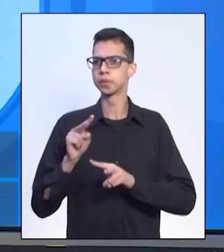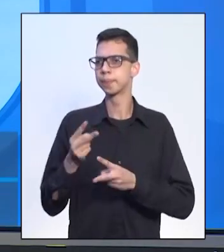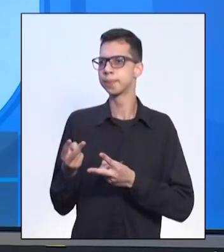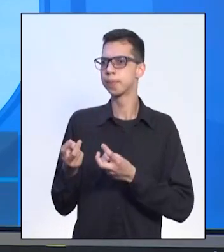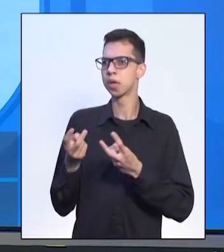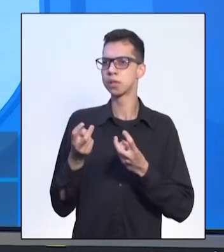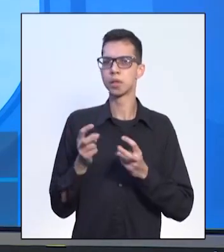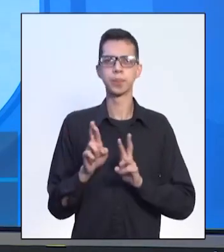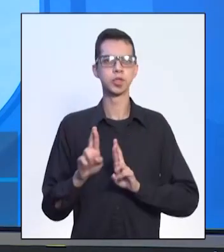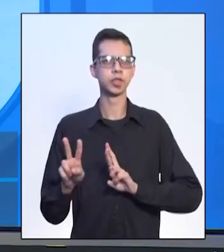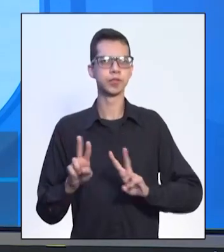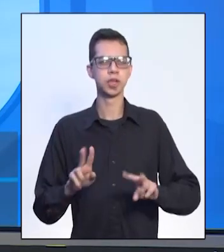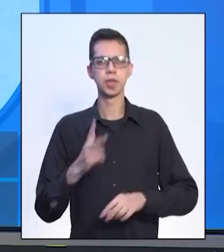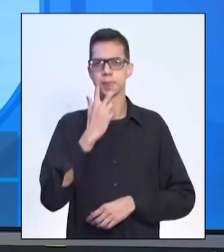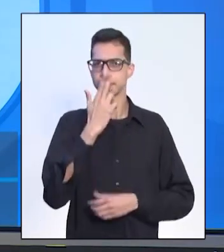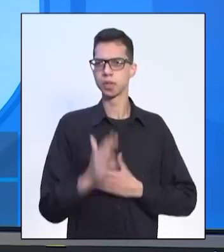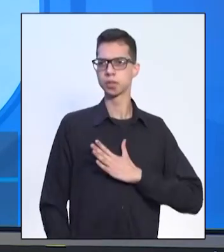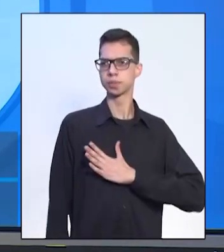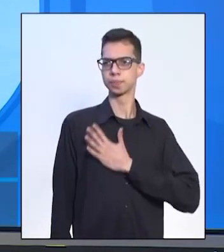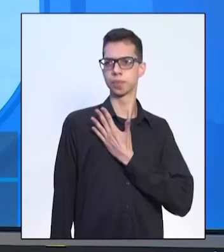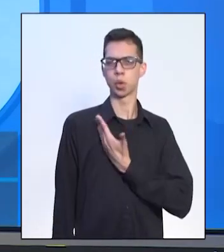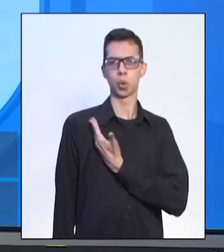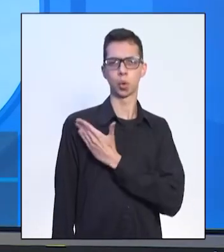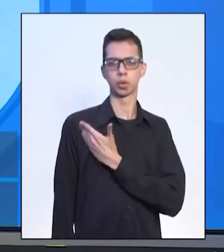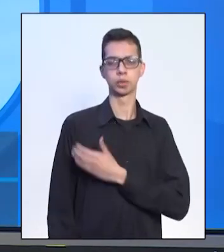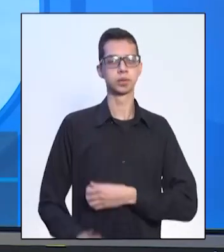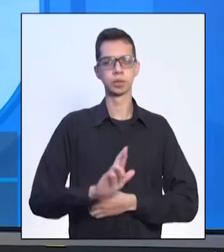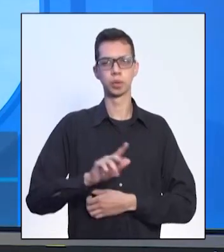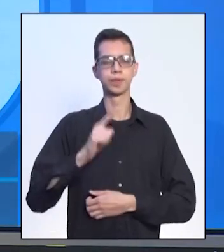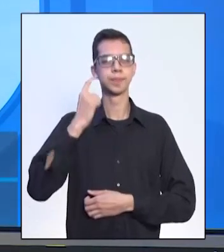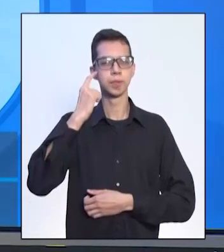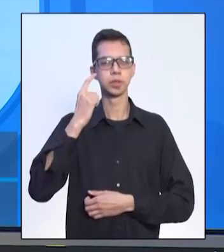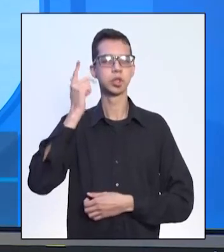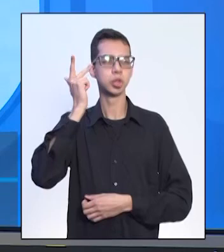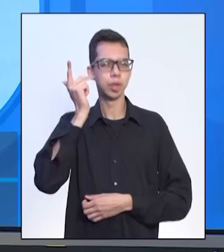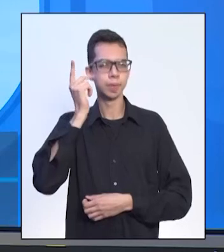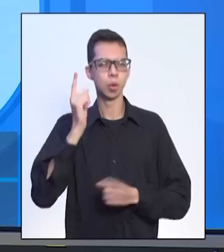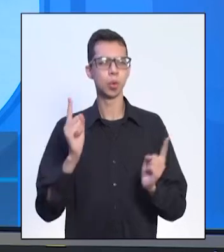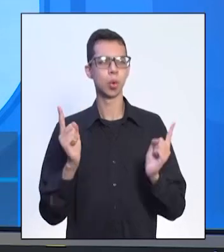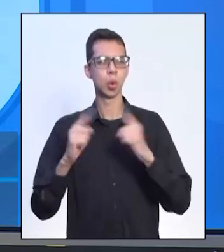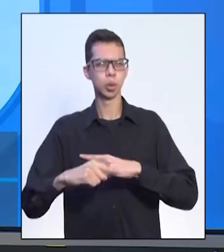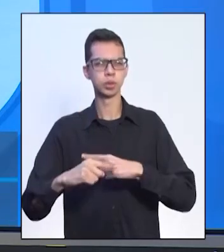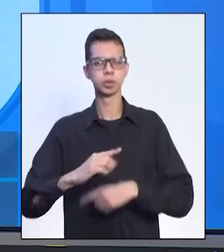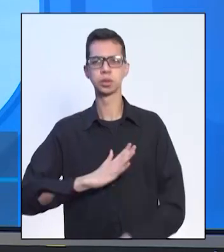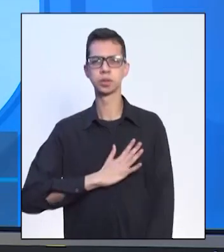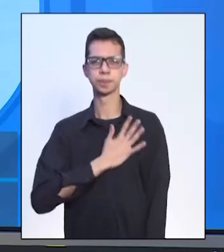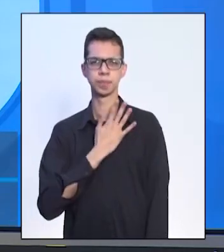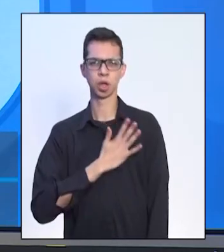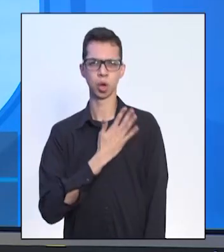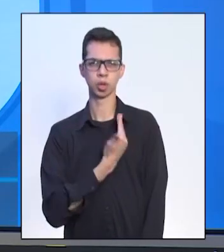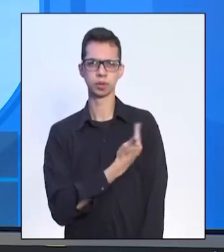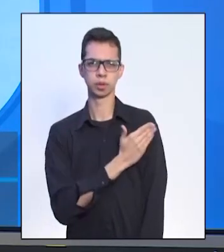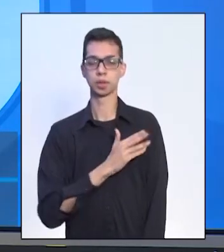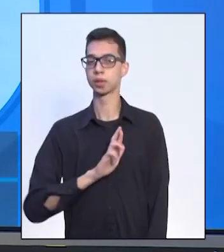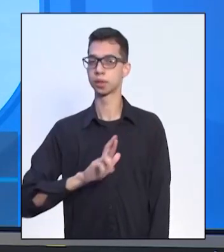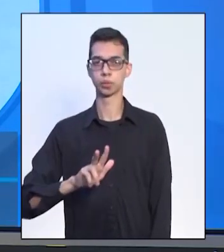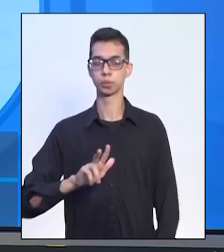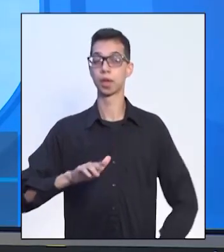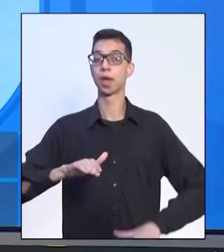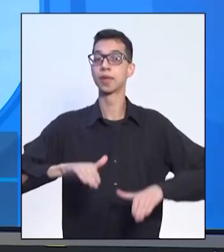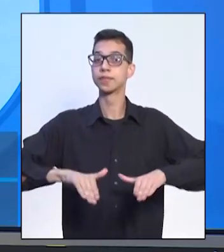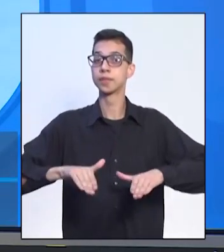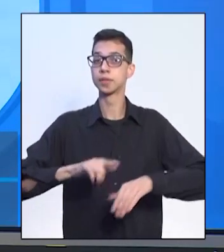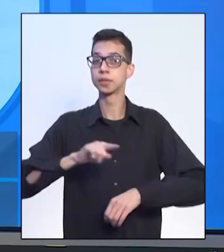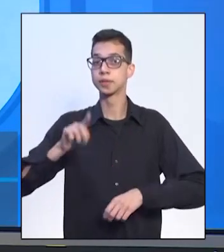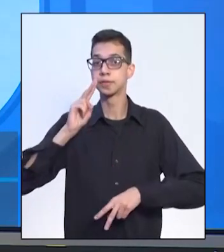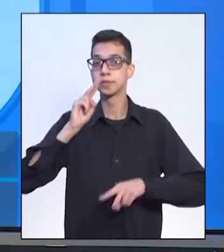ter. Muitas vezes a gente acha que aquilo que é o contrário ao estabelecido já é preconceito de antemão. Não. Né? Muitas vezes nós temos uma